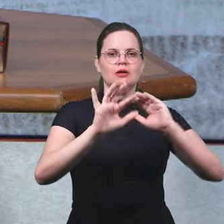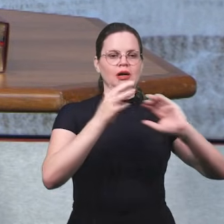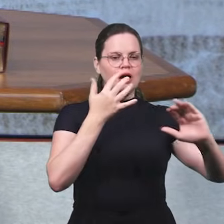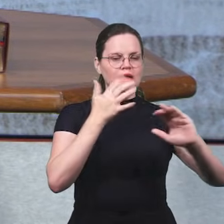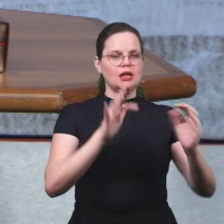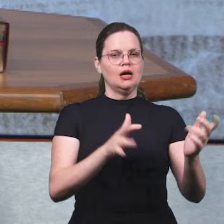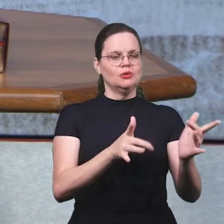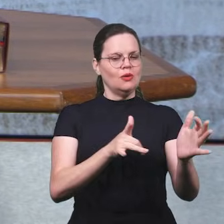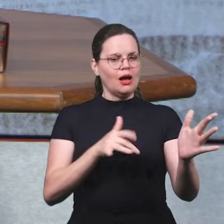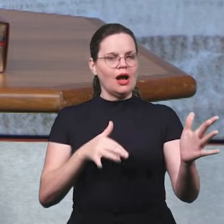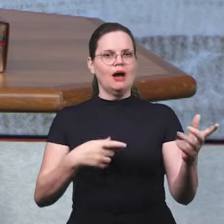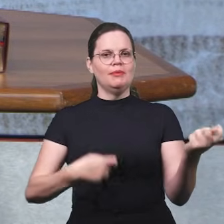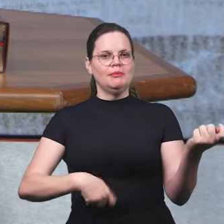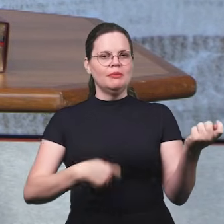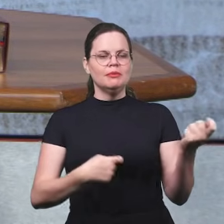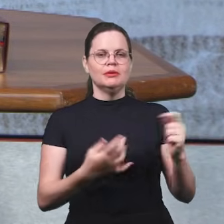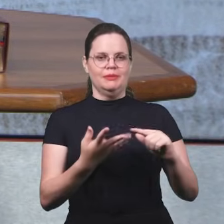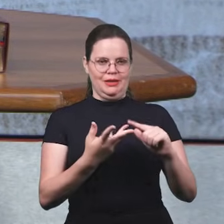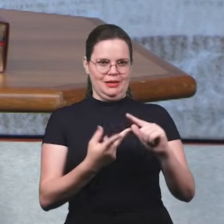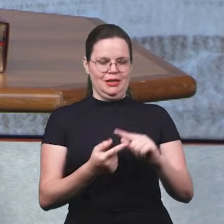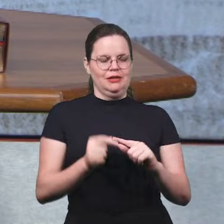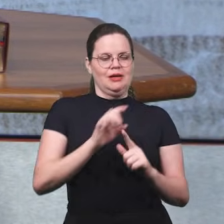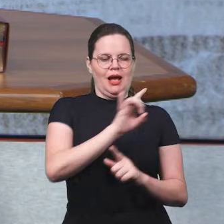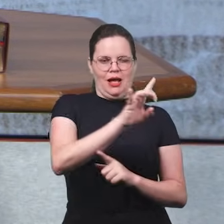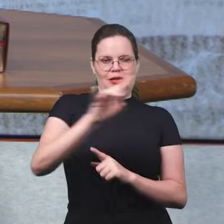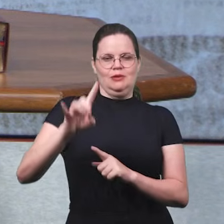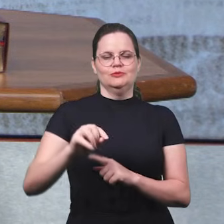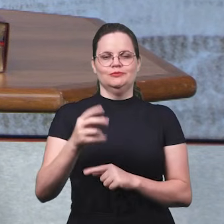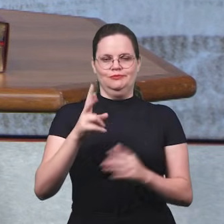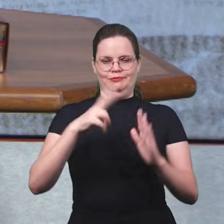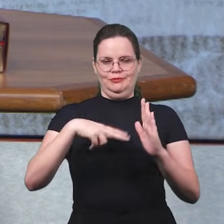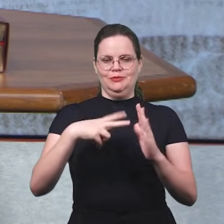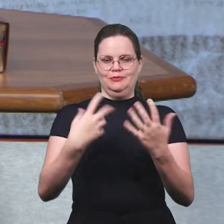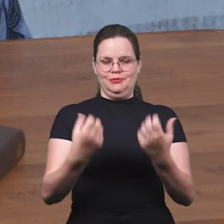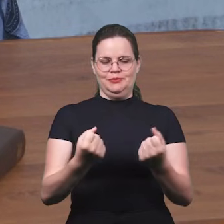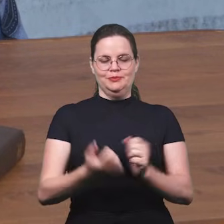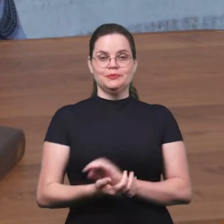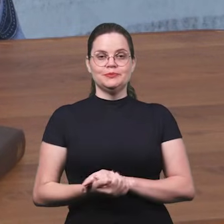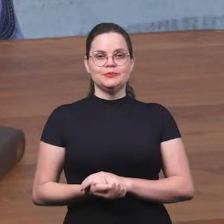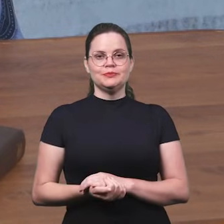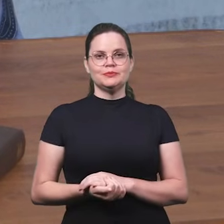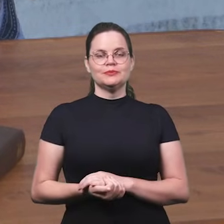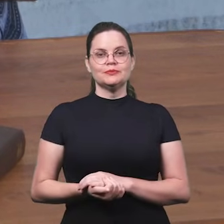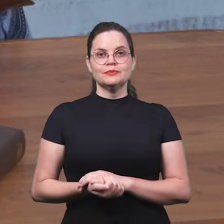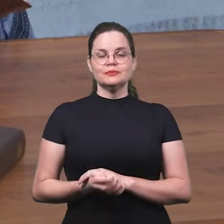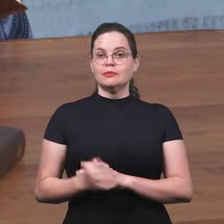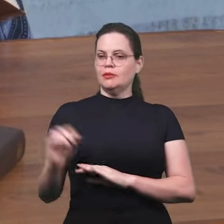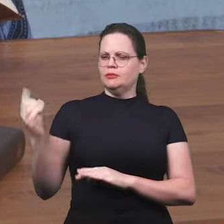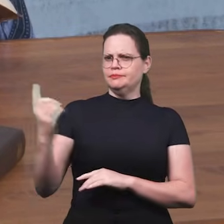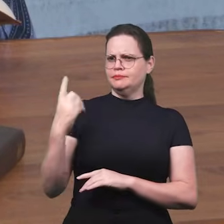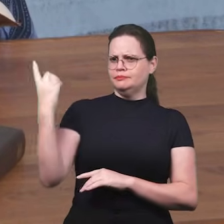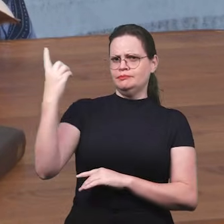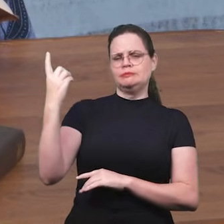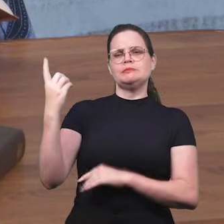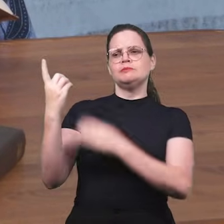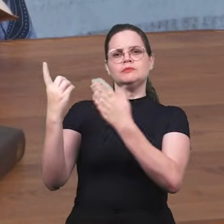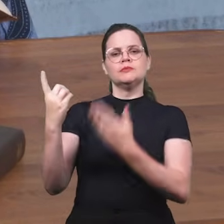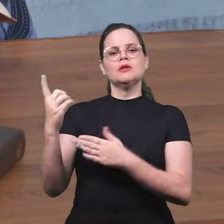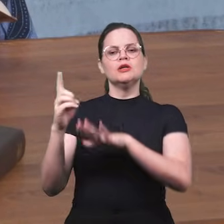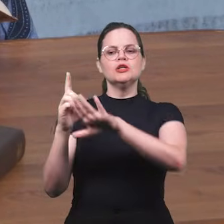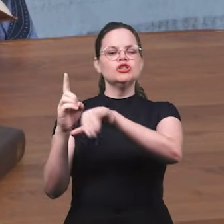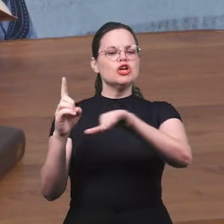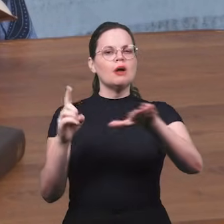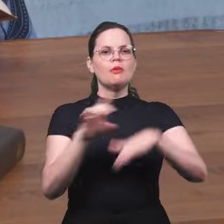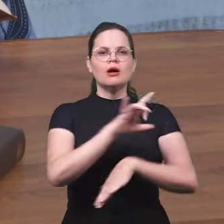turnos, capítulo 25 do primeiro livro das Crônicas. E Davi, juntamente com